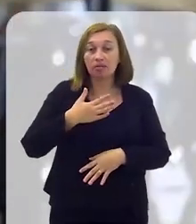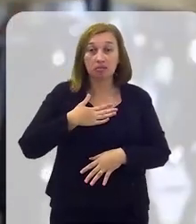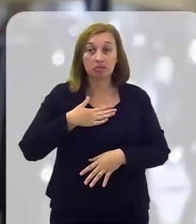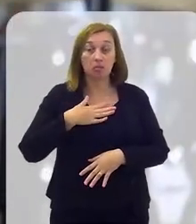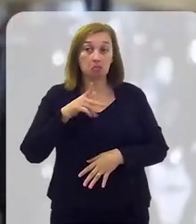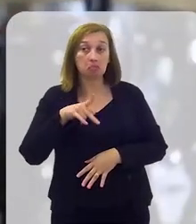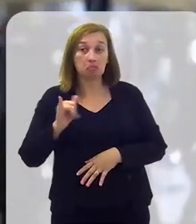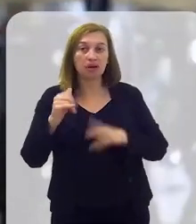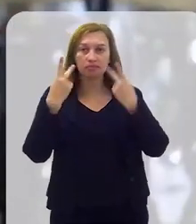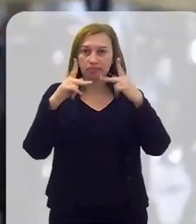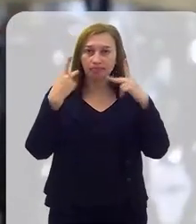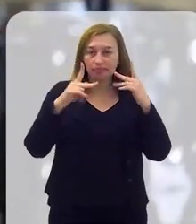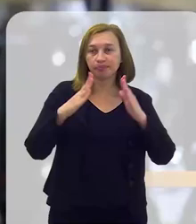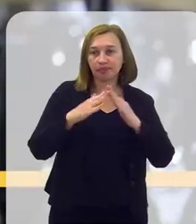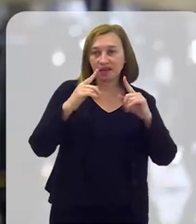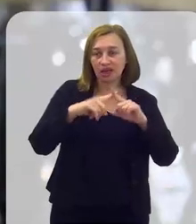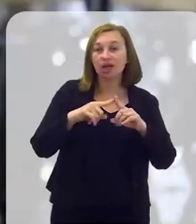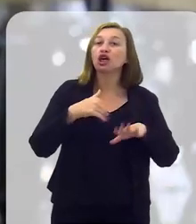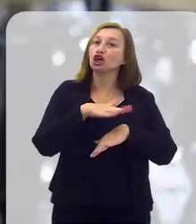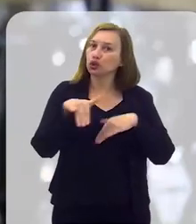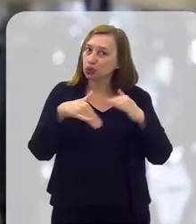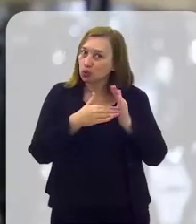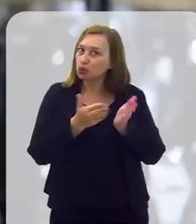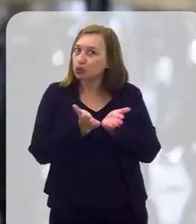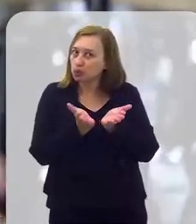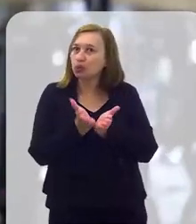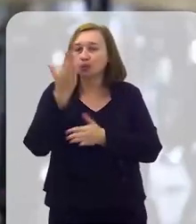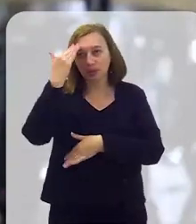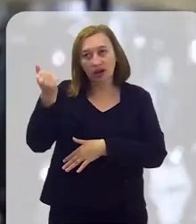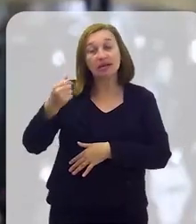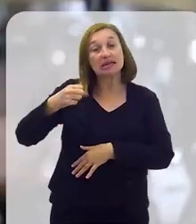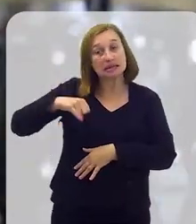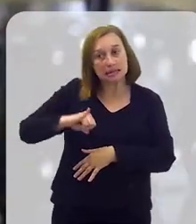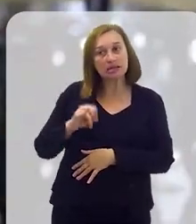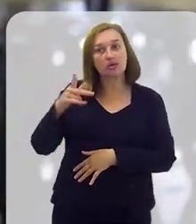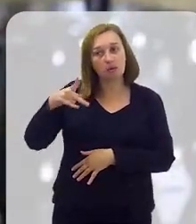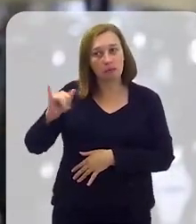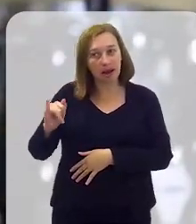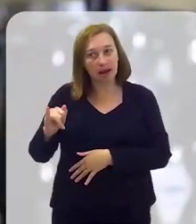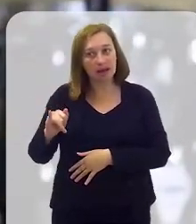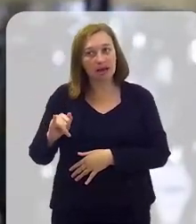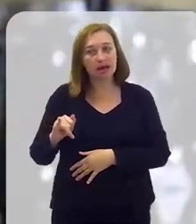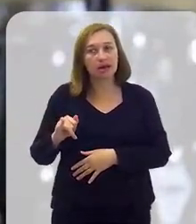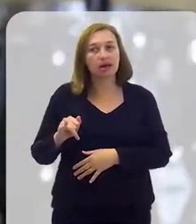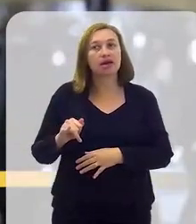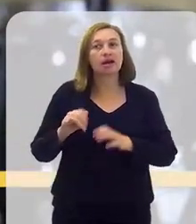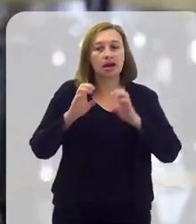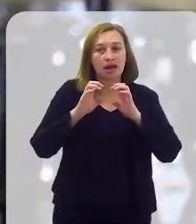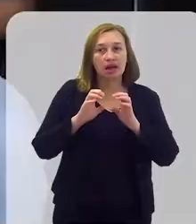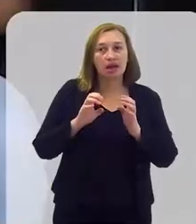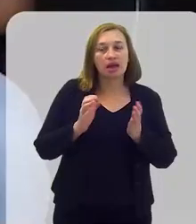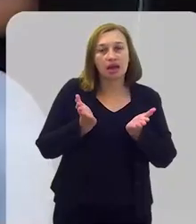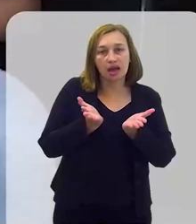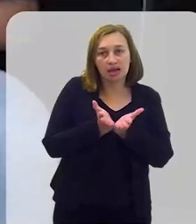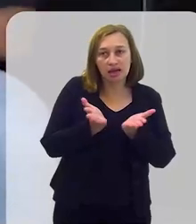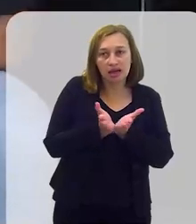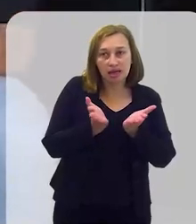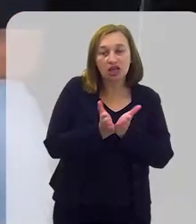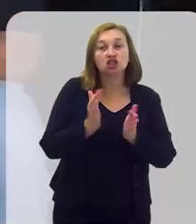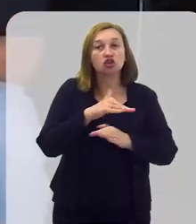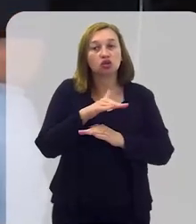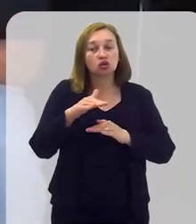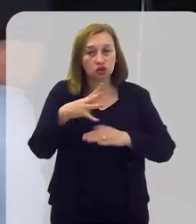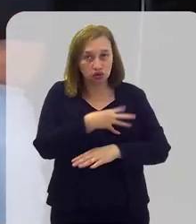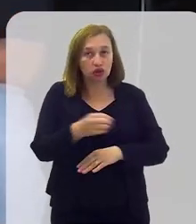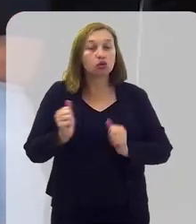nas igrejas e todo crente sabe que se os pais são evangélicos que você querendo ou não você tem que ir também e eu